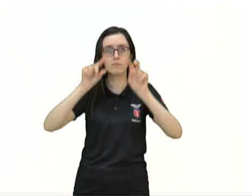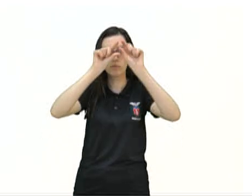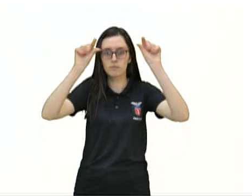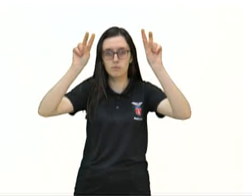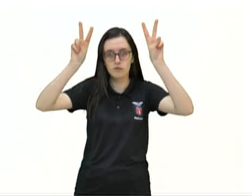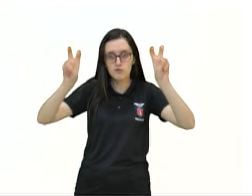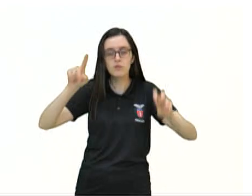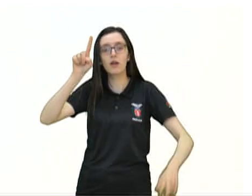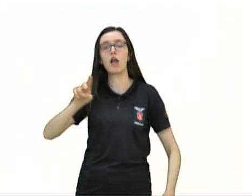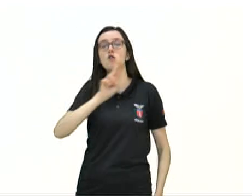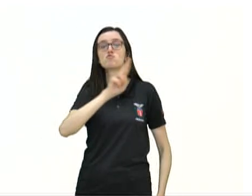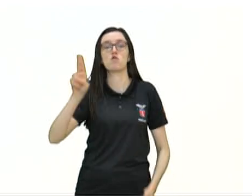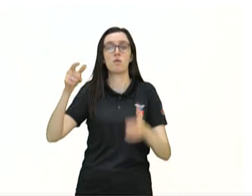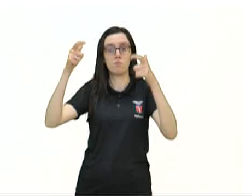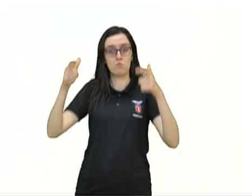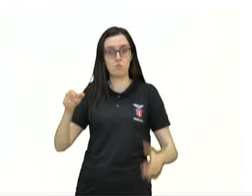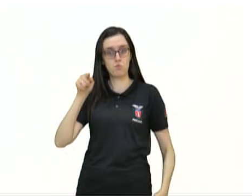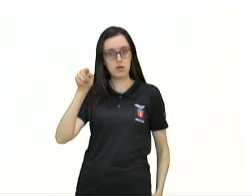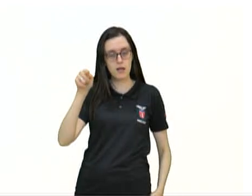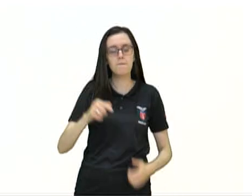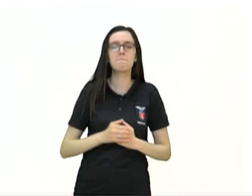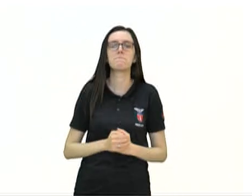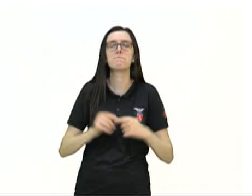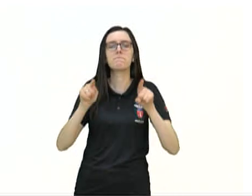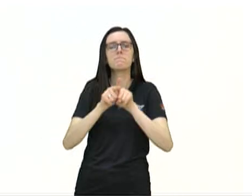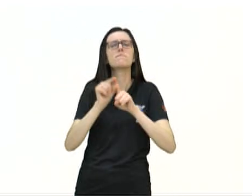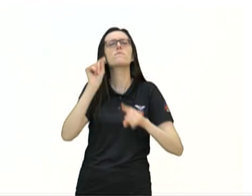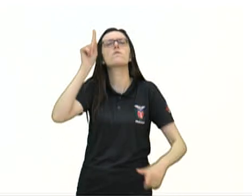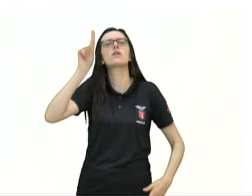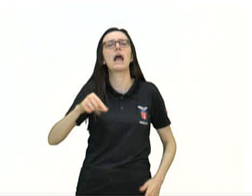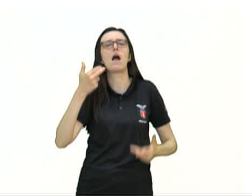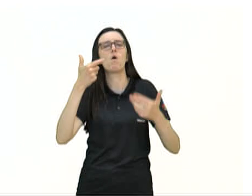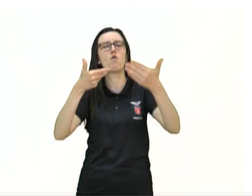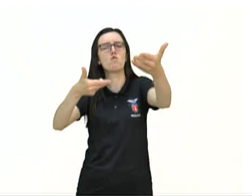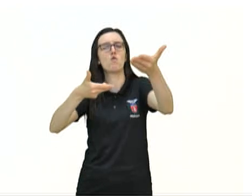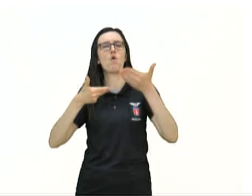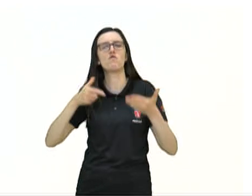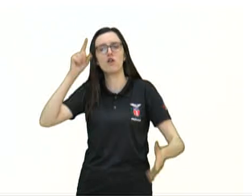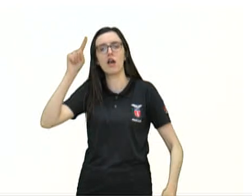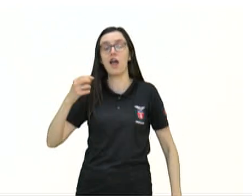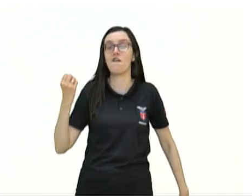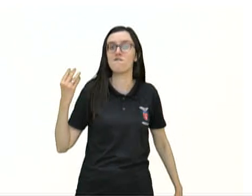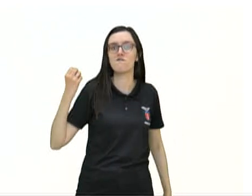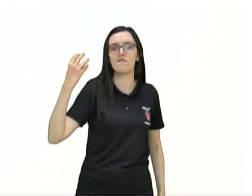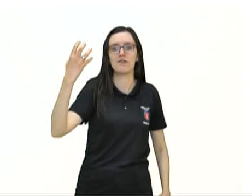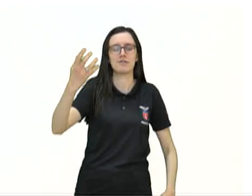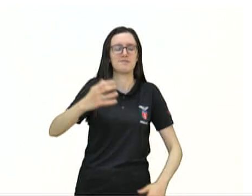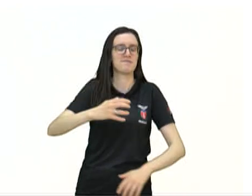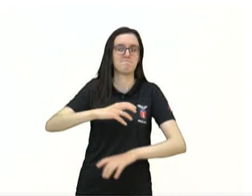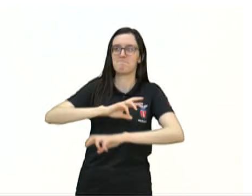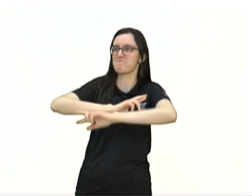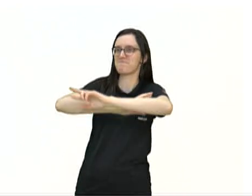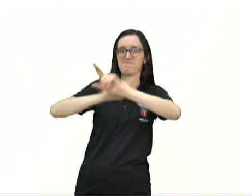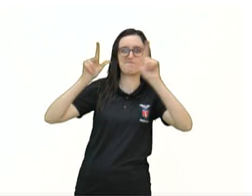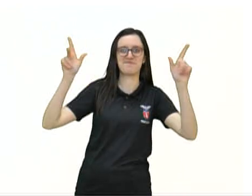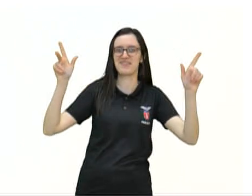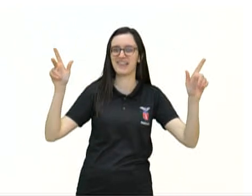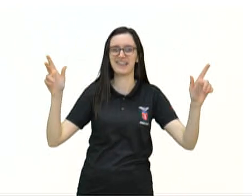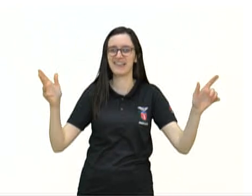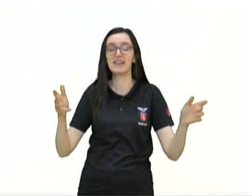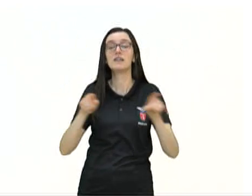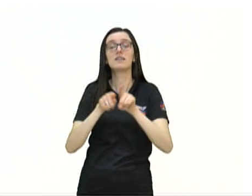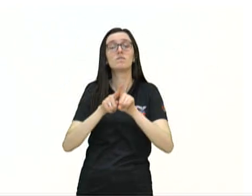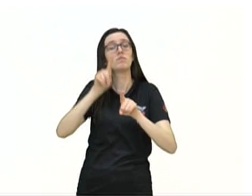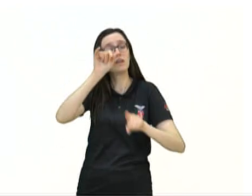caso ali o nome do local. Depois eu tenho como se fosse um convite, uma viagem fascinante. E